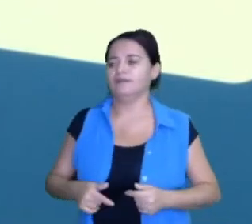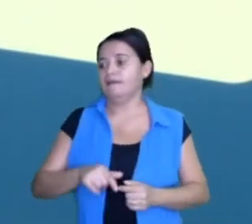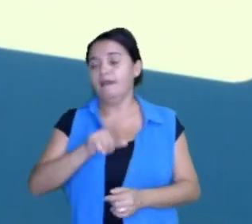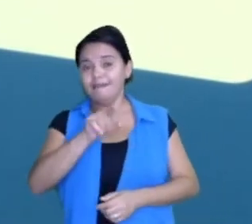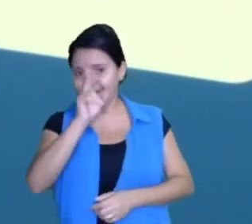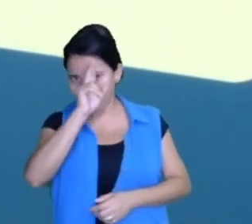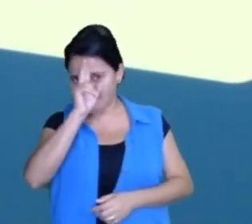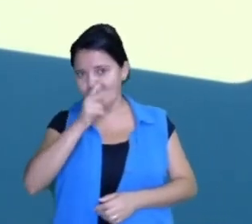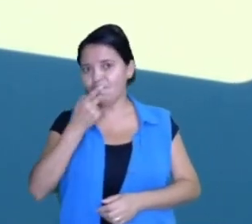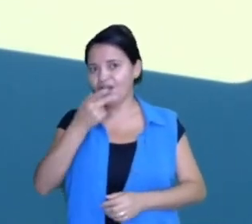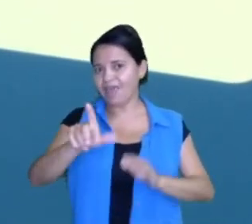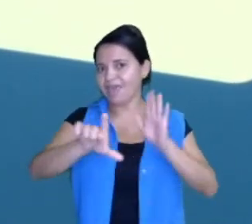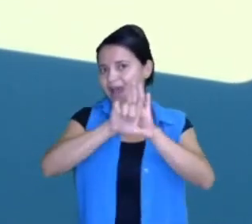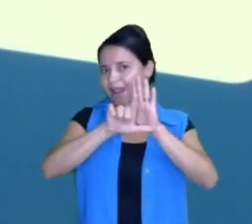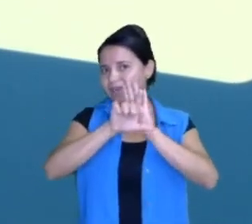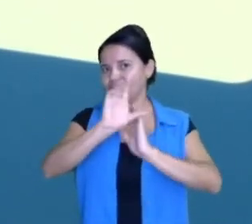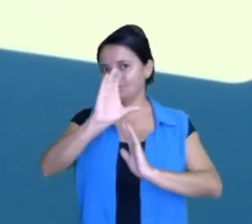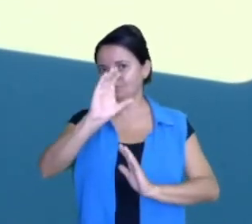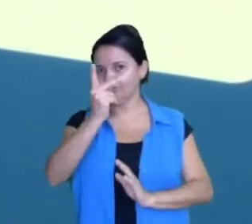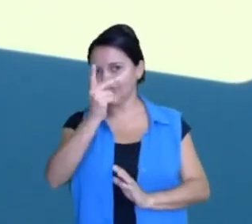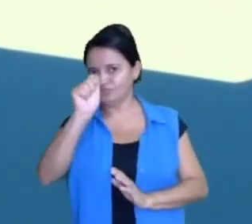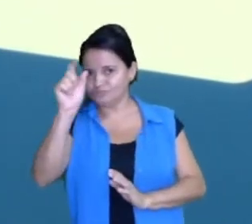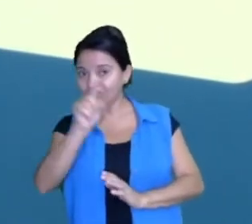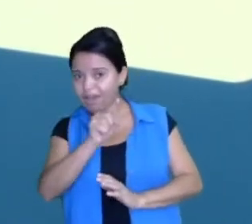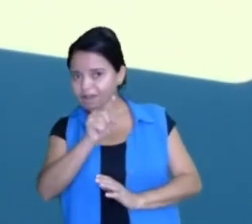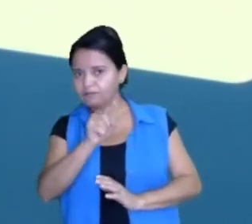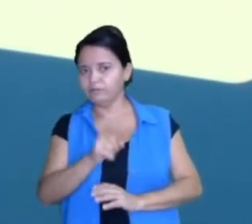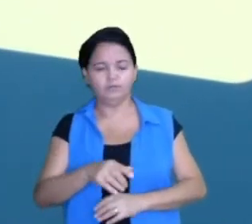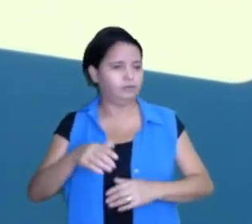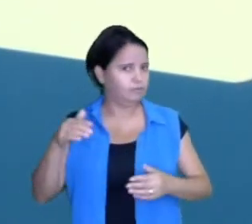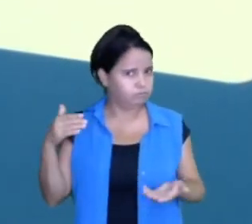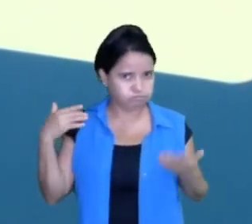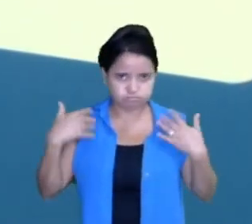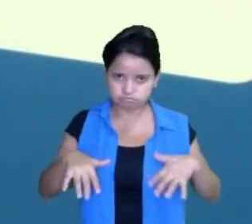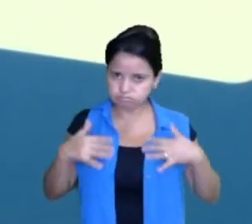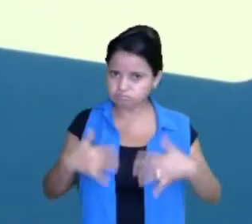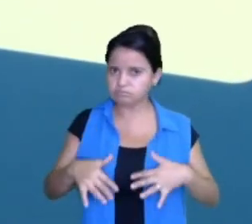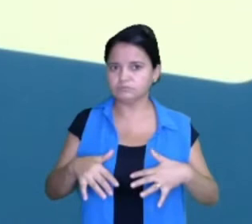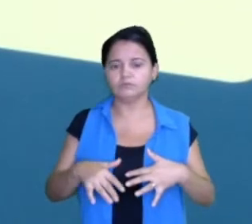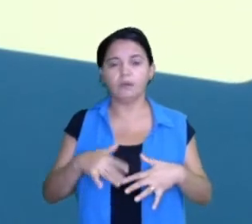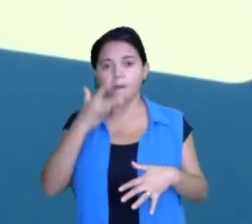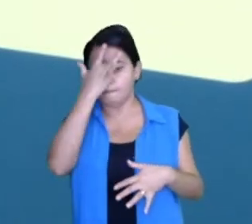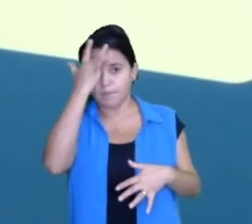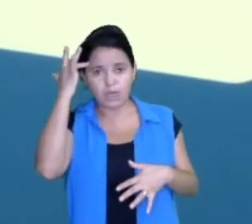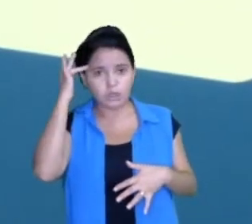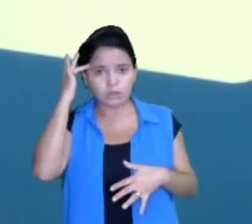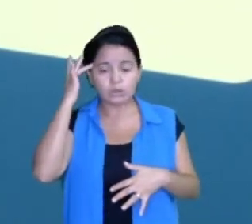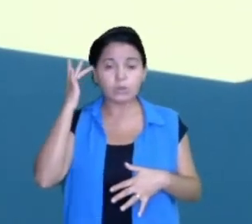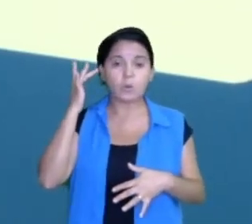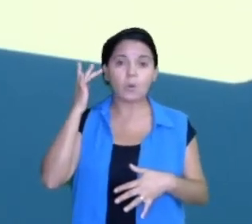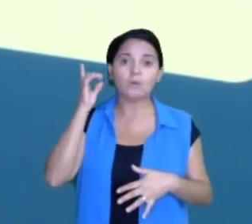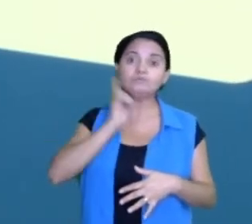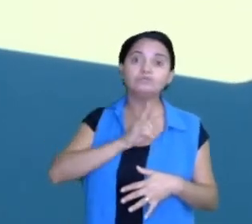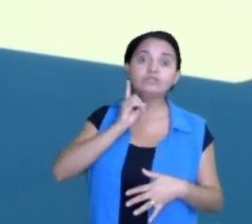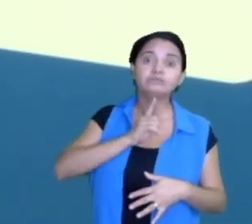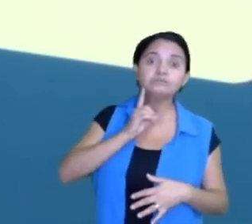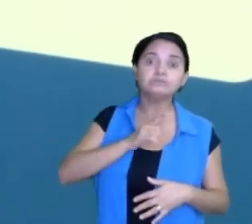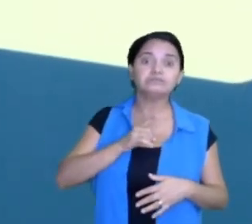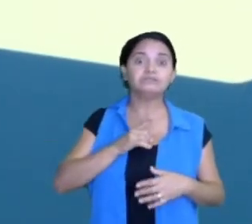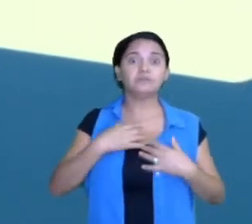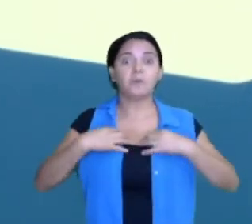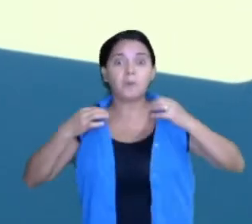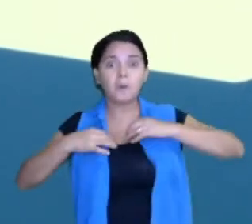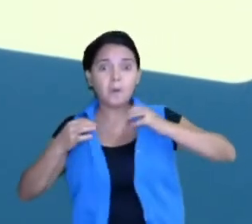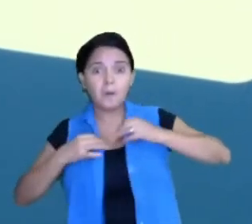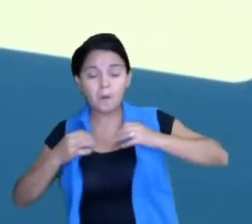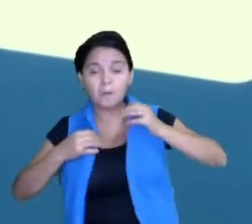gota d'água. Por isso, como eu falei, os norte-americanos, alguns se vestiram de indígenas e pegaram